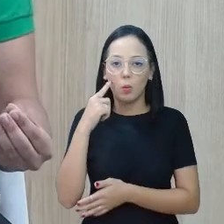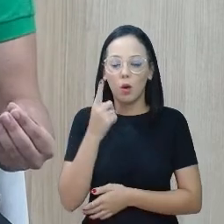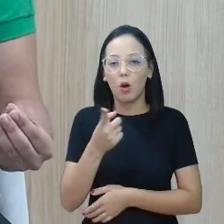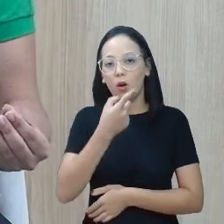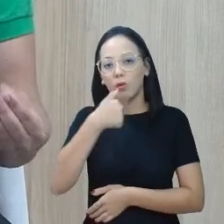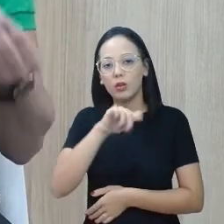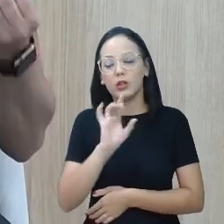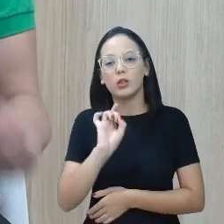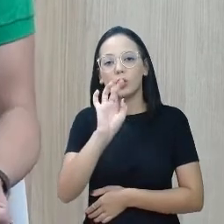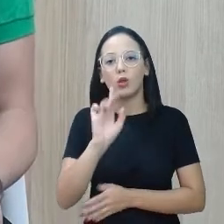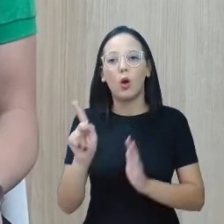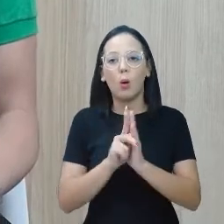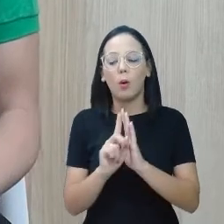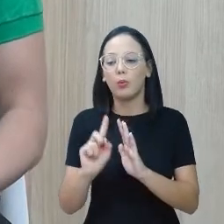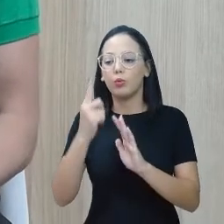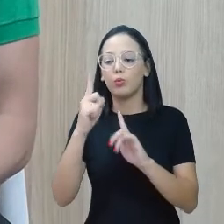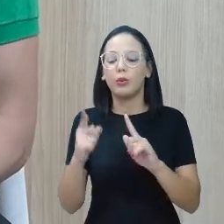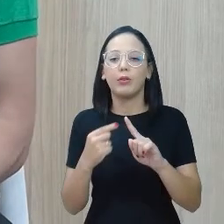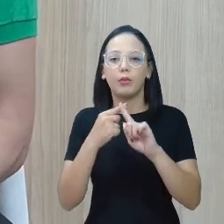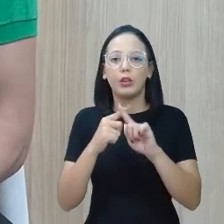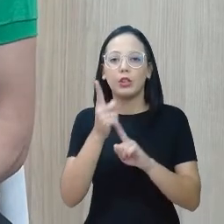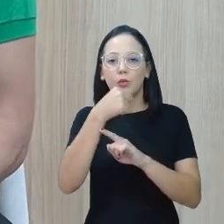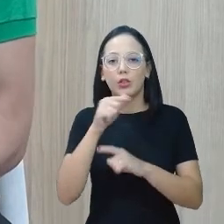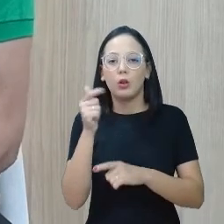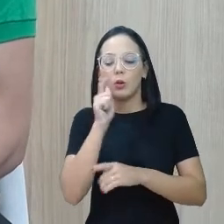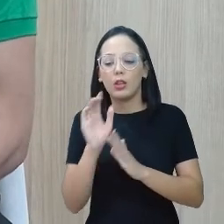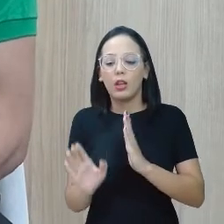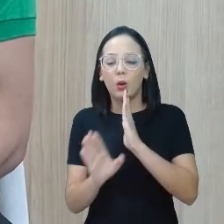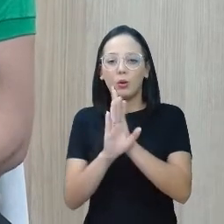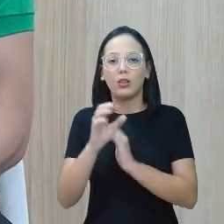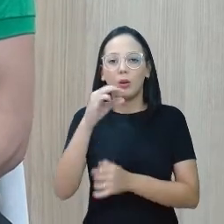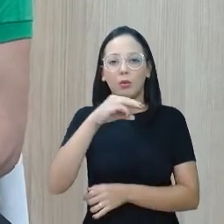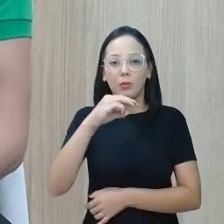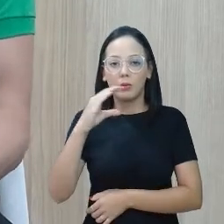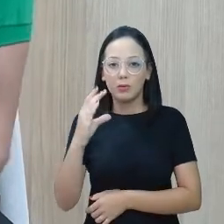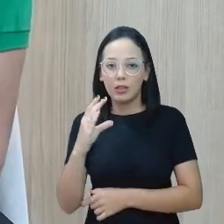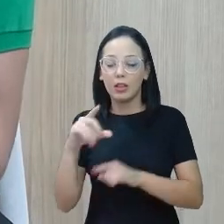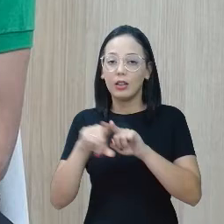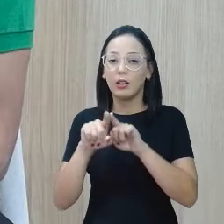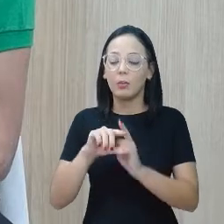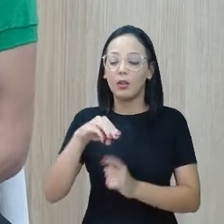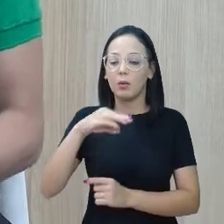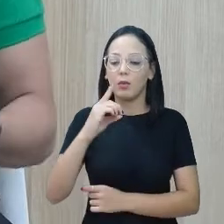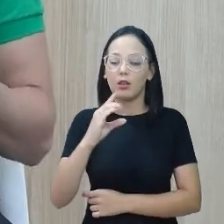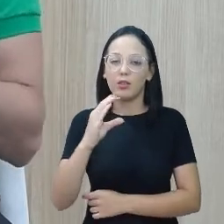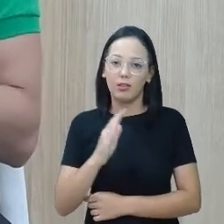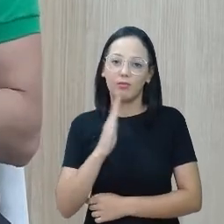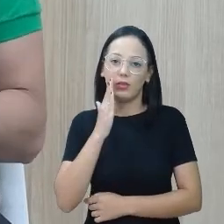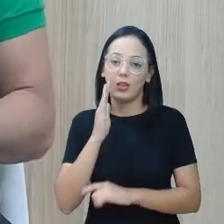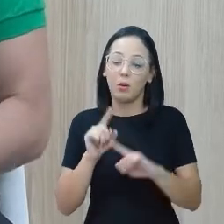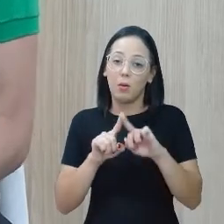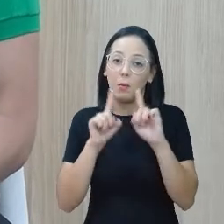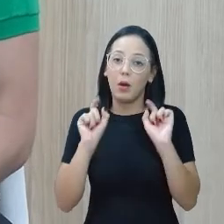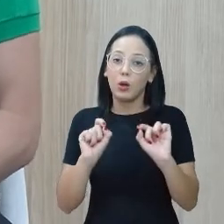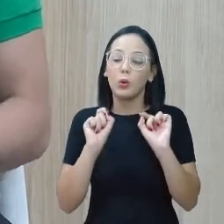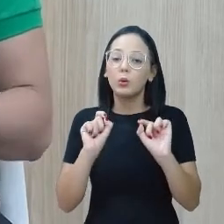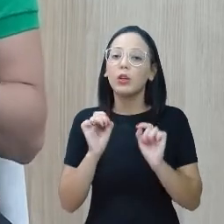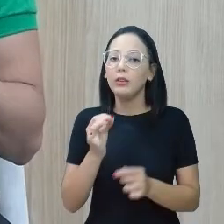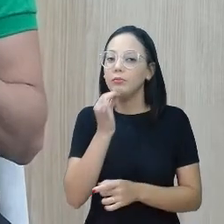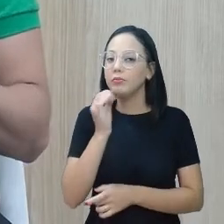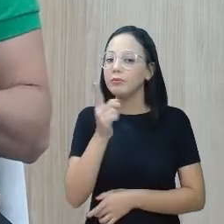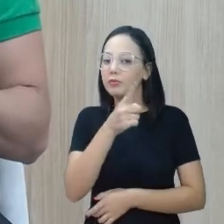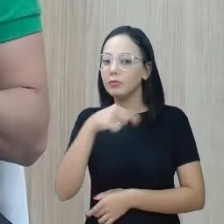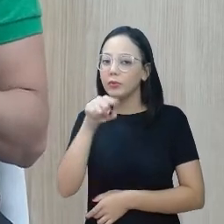fatorando apenas uma vez, você consegue encontrar o MMC e o MDC. Basta, tá?